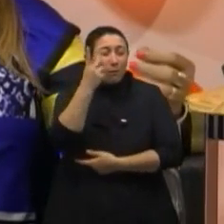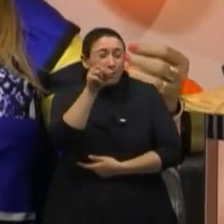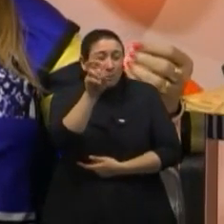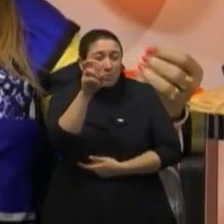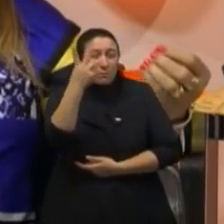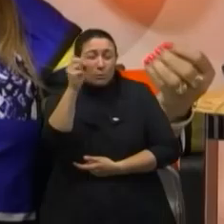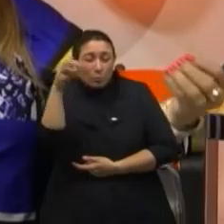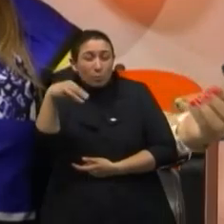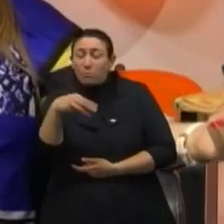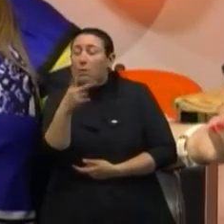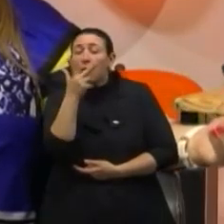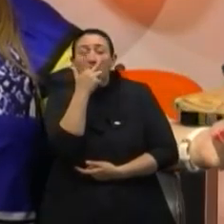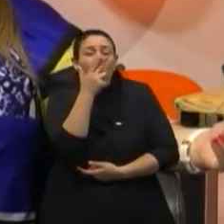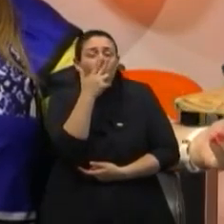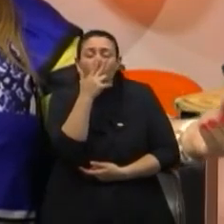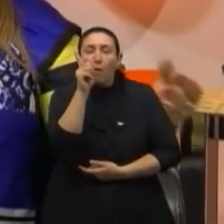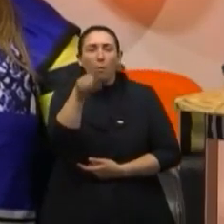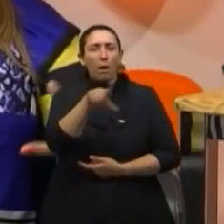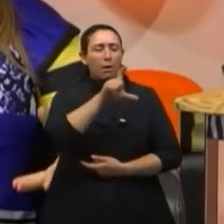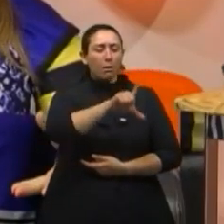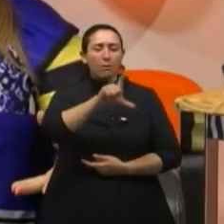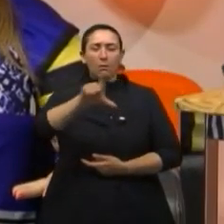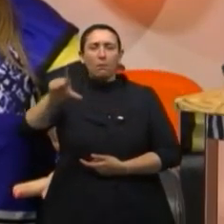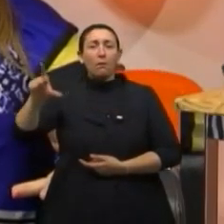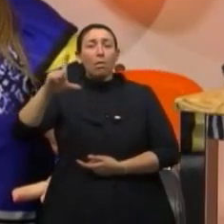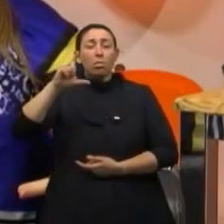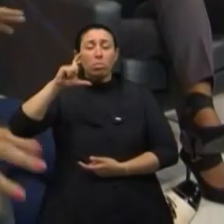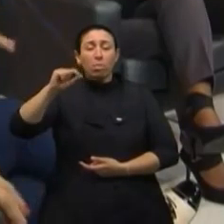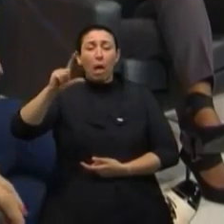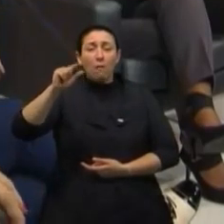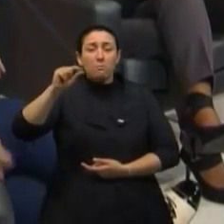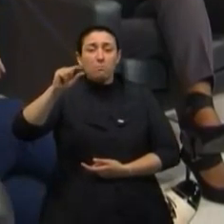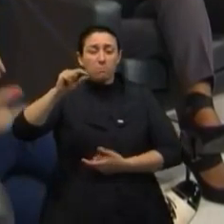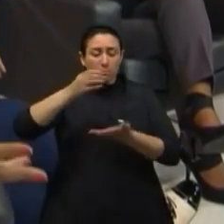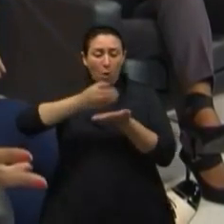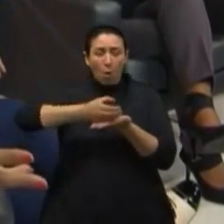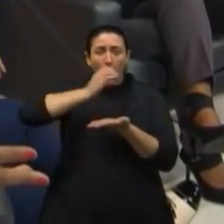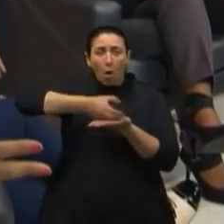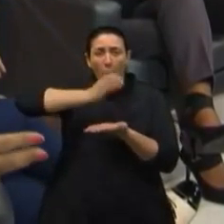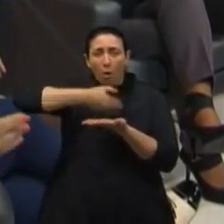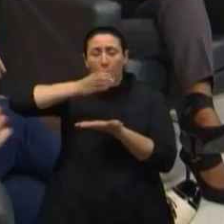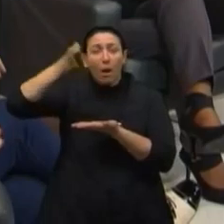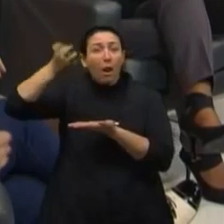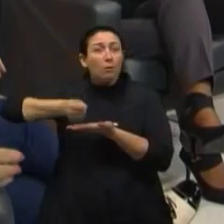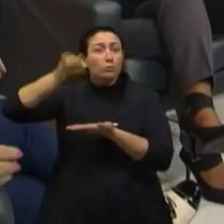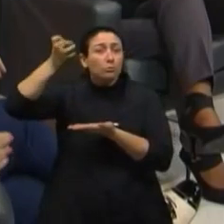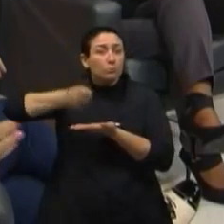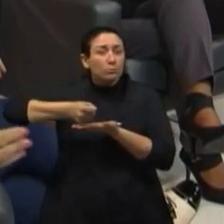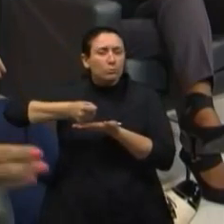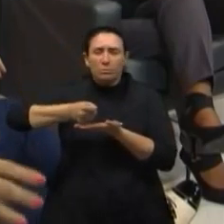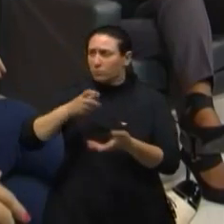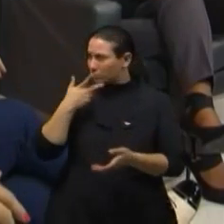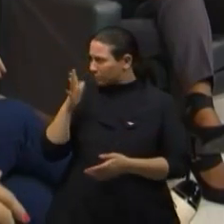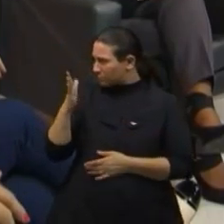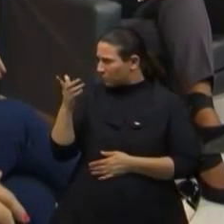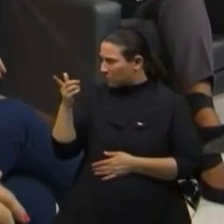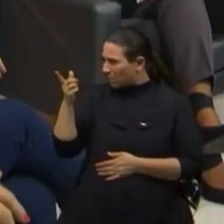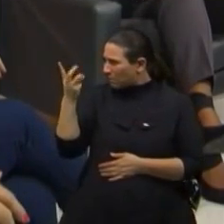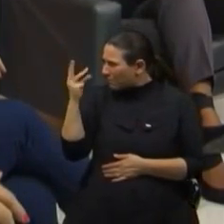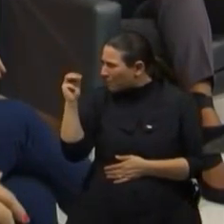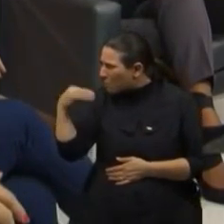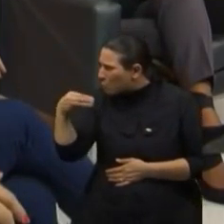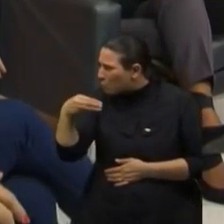é é muita coisa para conseguir a mesma quantidade meia hora de sol não menos 15 20 minutos